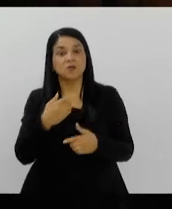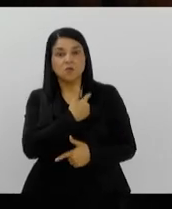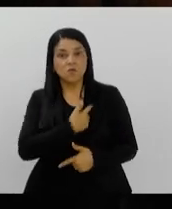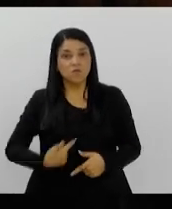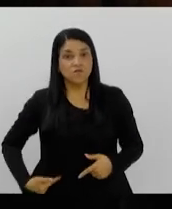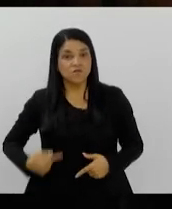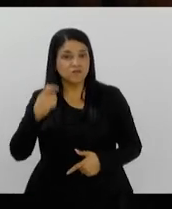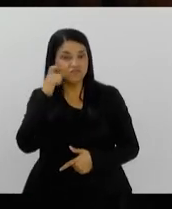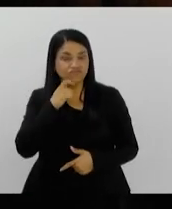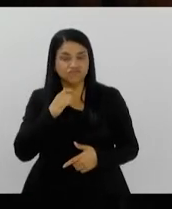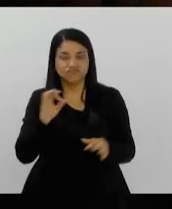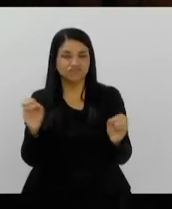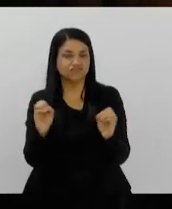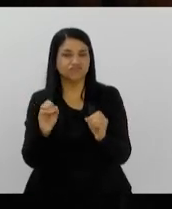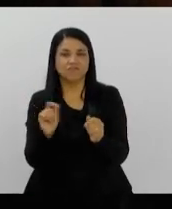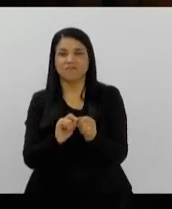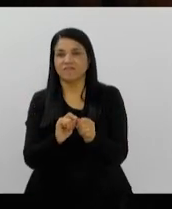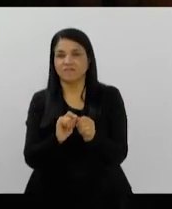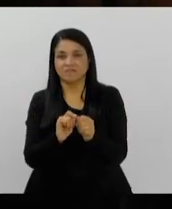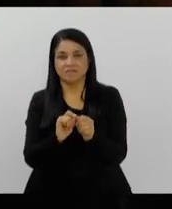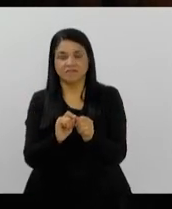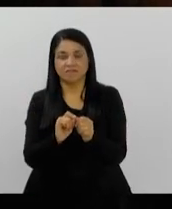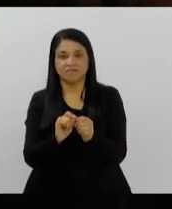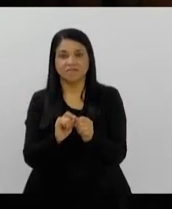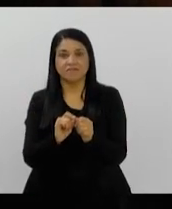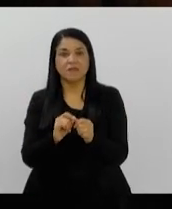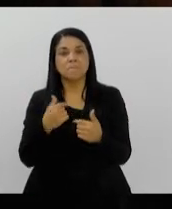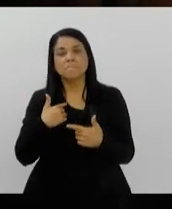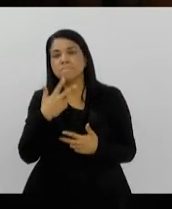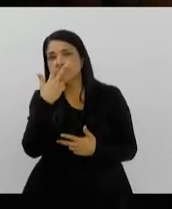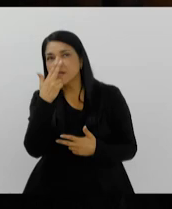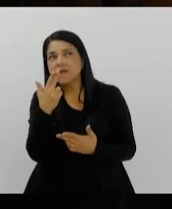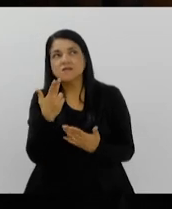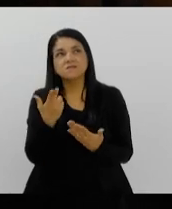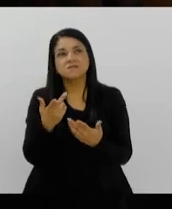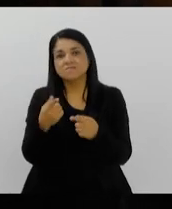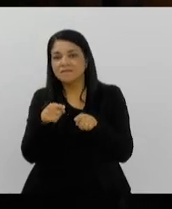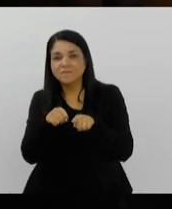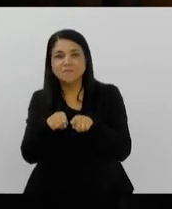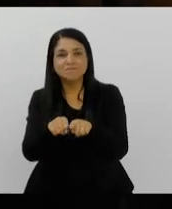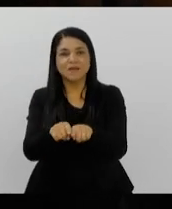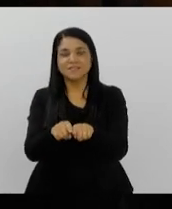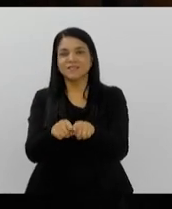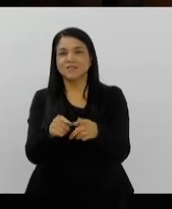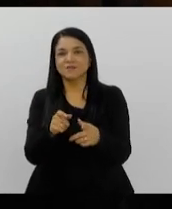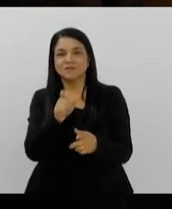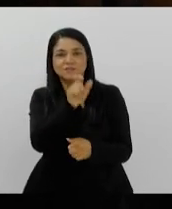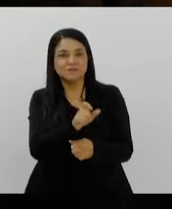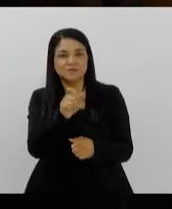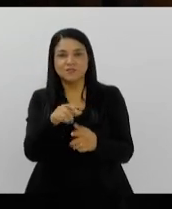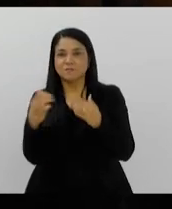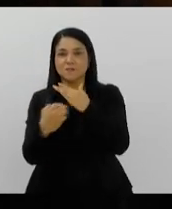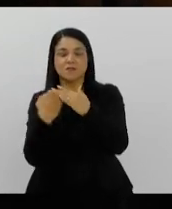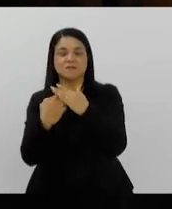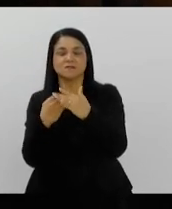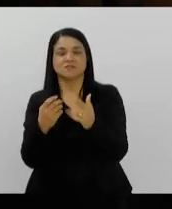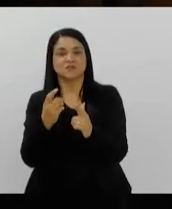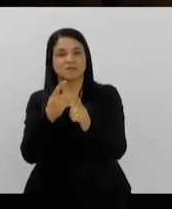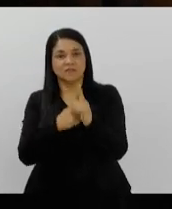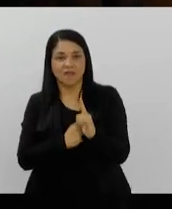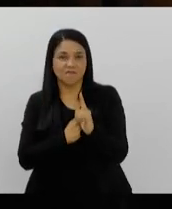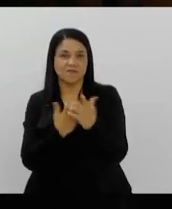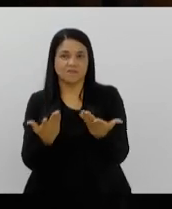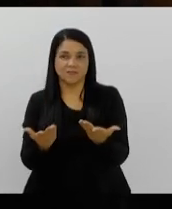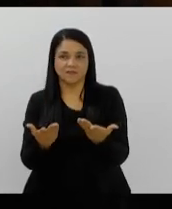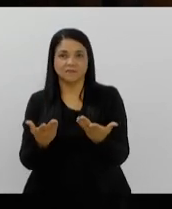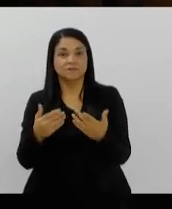Cláudio Castro não faz isso. Parece que quer ser parceiro, amigo dos devedores contumazes. Com isso, o Estado do Rio de Janeiro continua